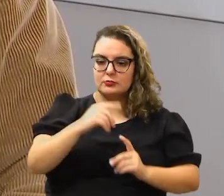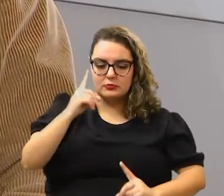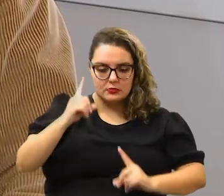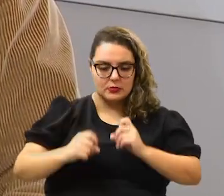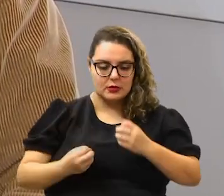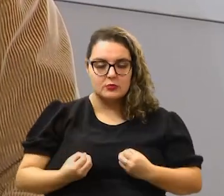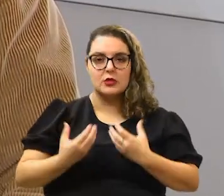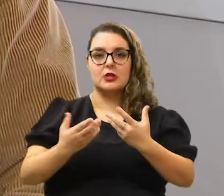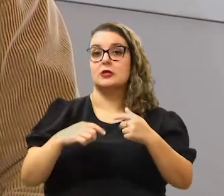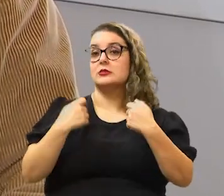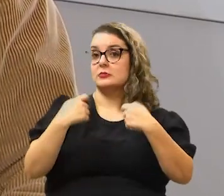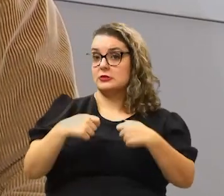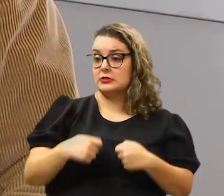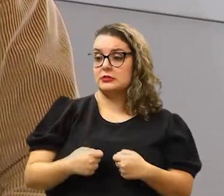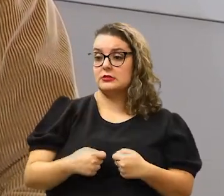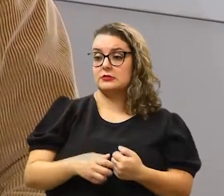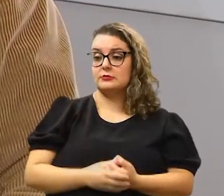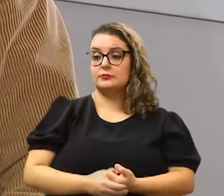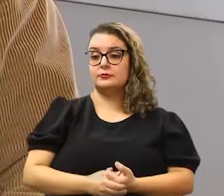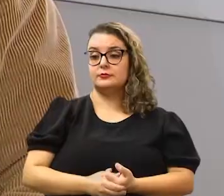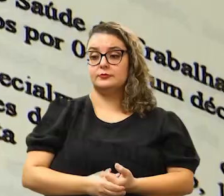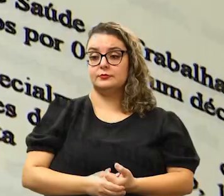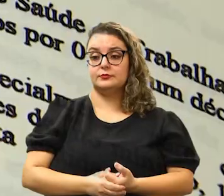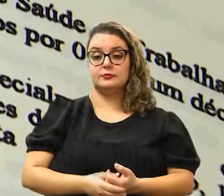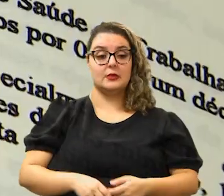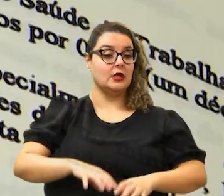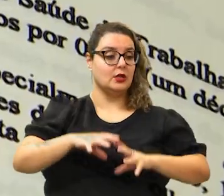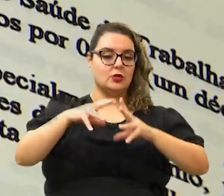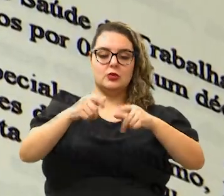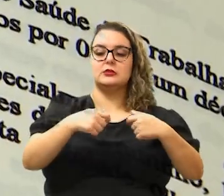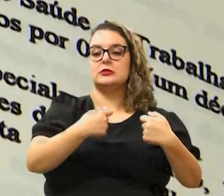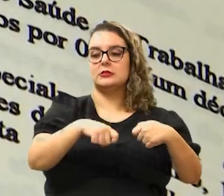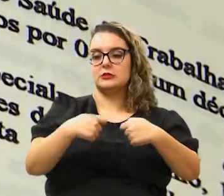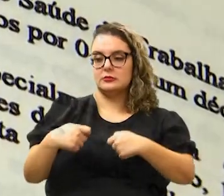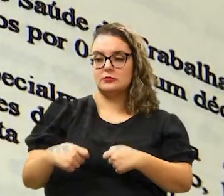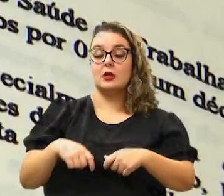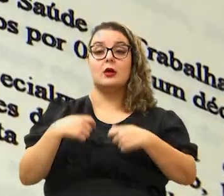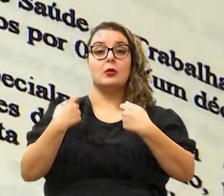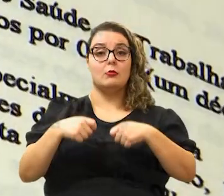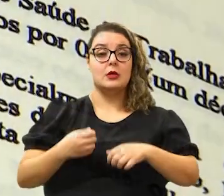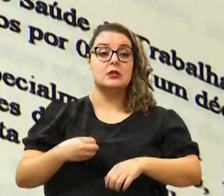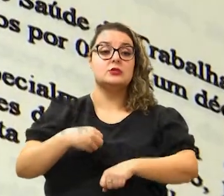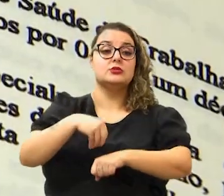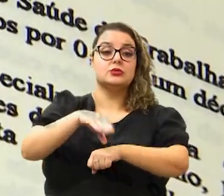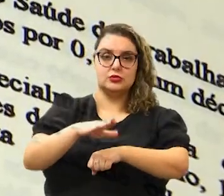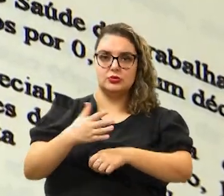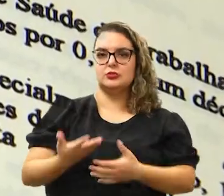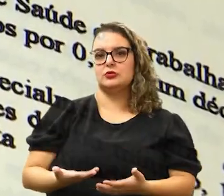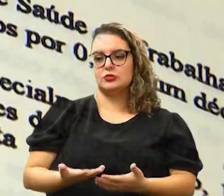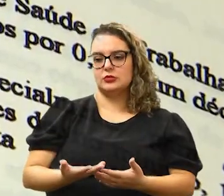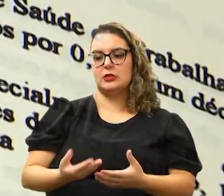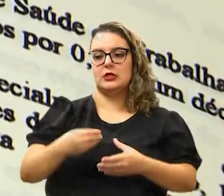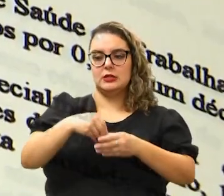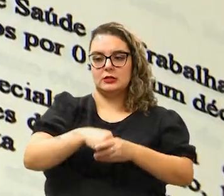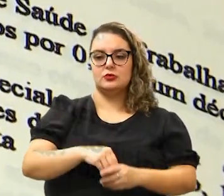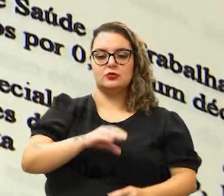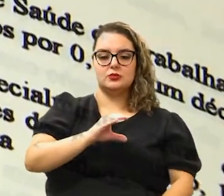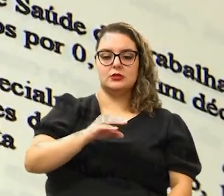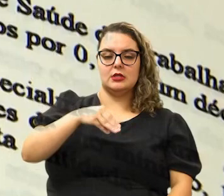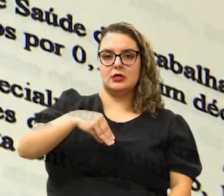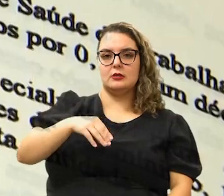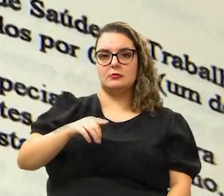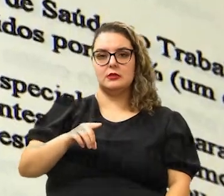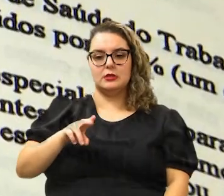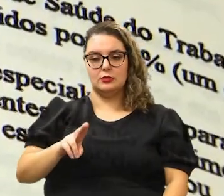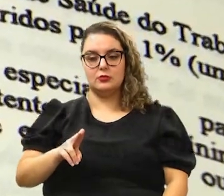encaminhadas, e a gente faz isso dentro do CMDU, dentro do interesse público. A audiência pública e os conselhos, eles tratam de forma complementar. E